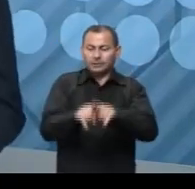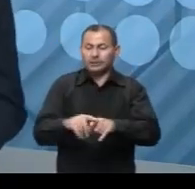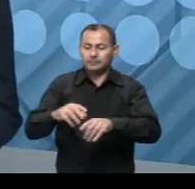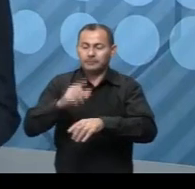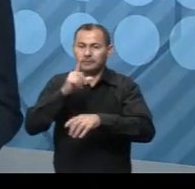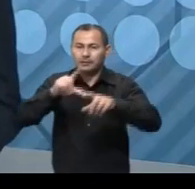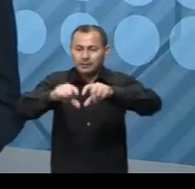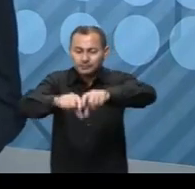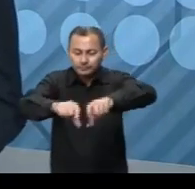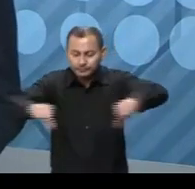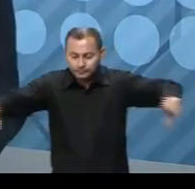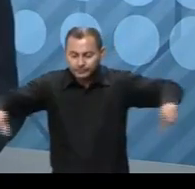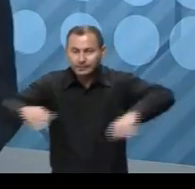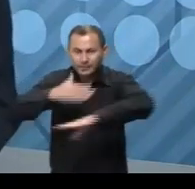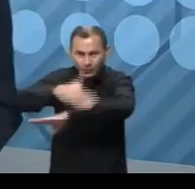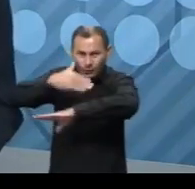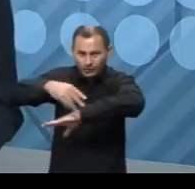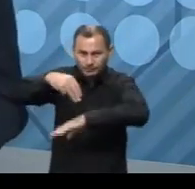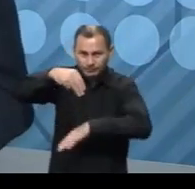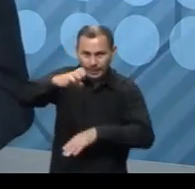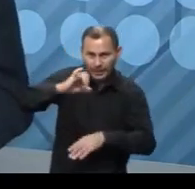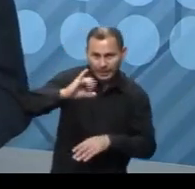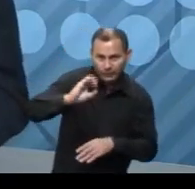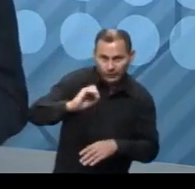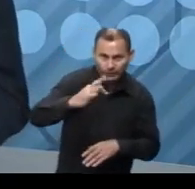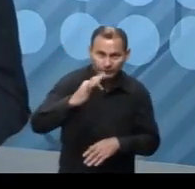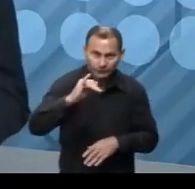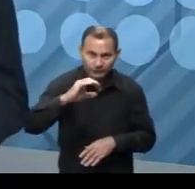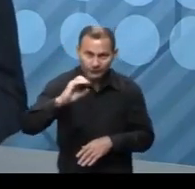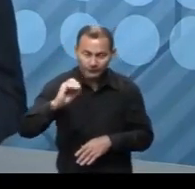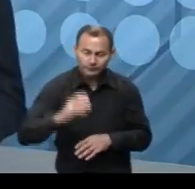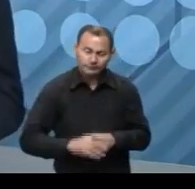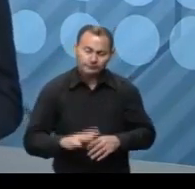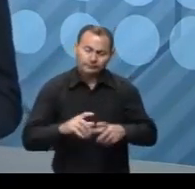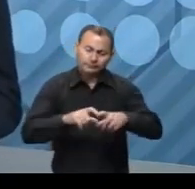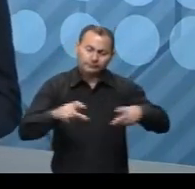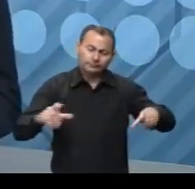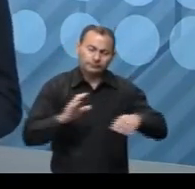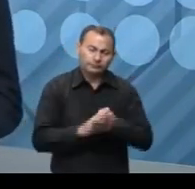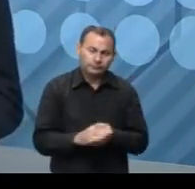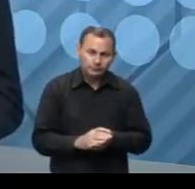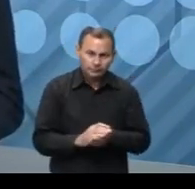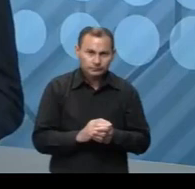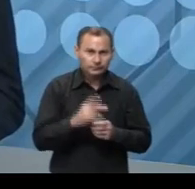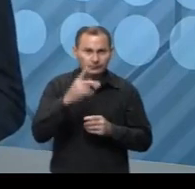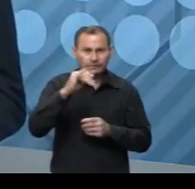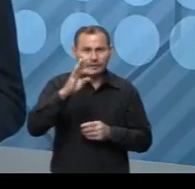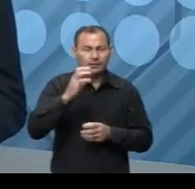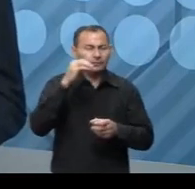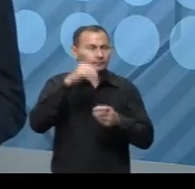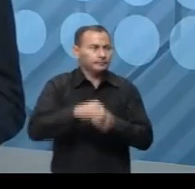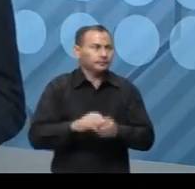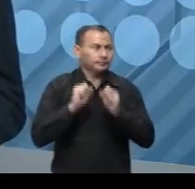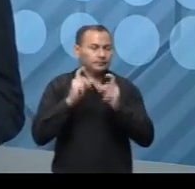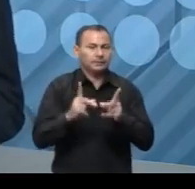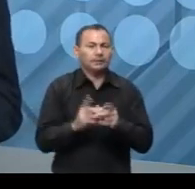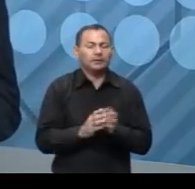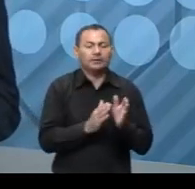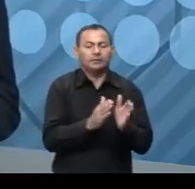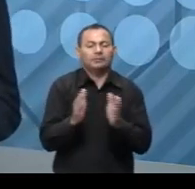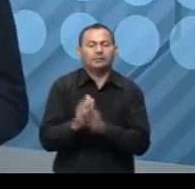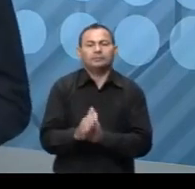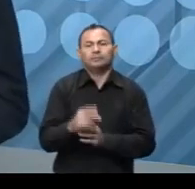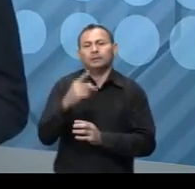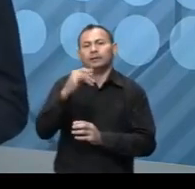que sempre vai estar ali. Às vezes pode até ser por meio da topografia, o topógrafo marca um piquete no lugar, ok? Você parte